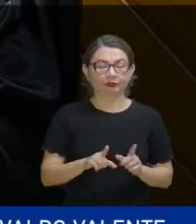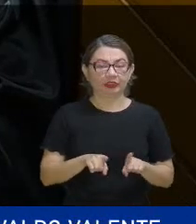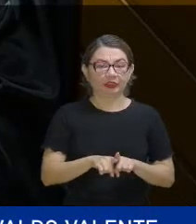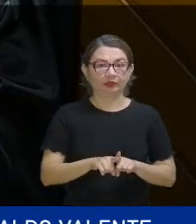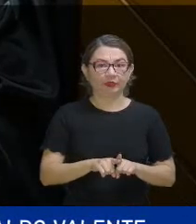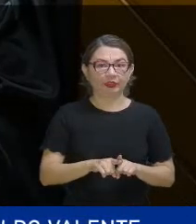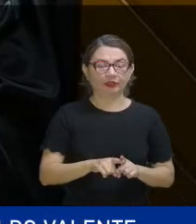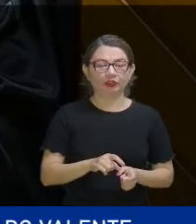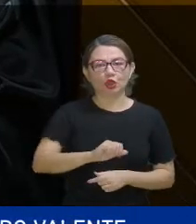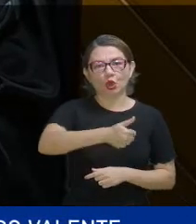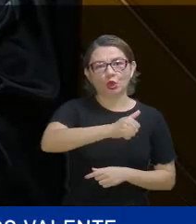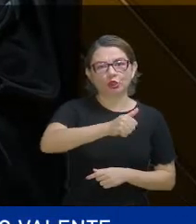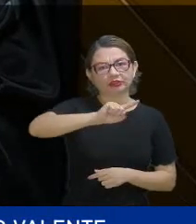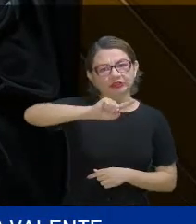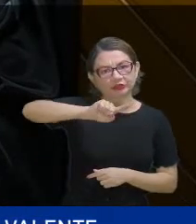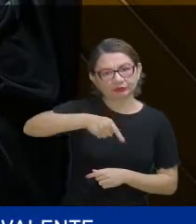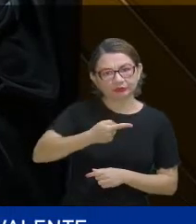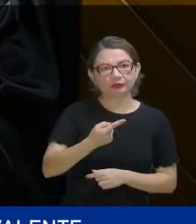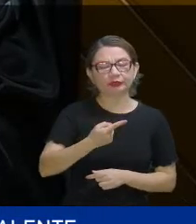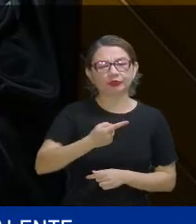totalizam o valor de R$